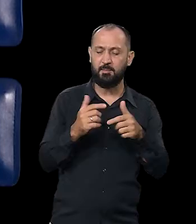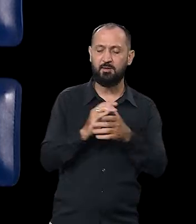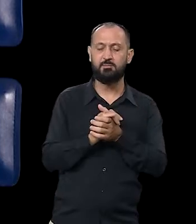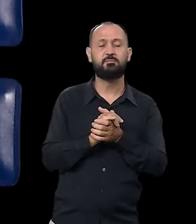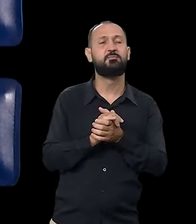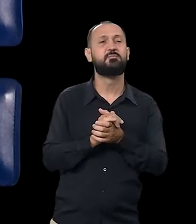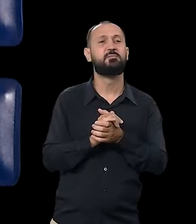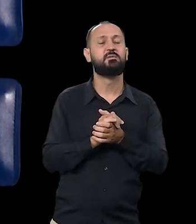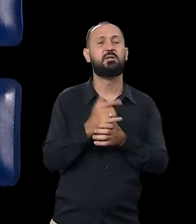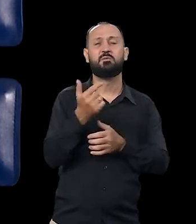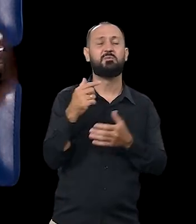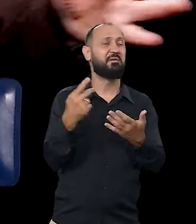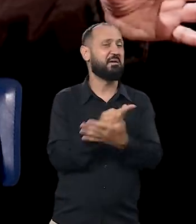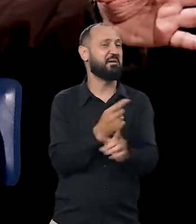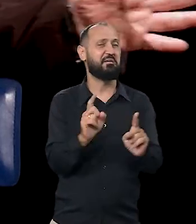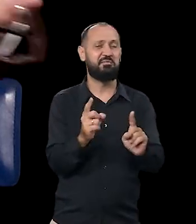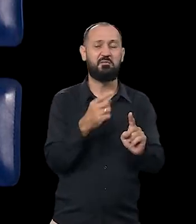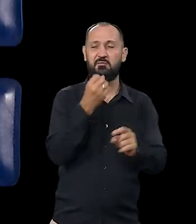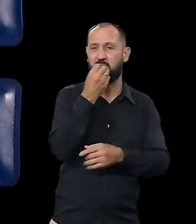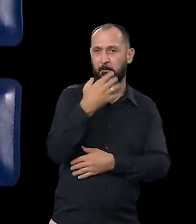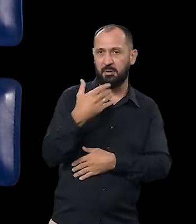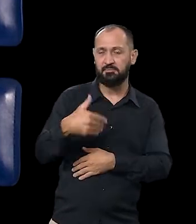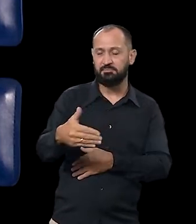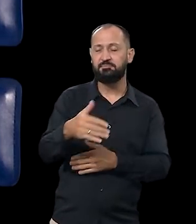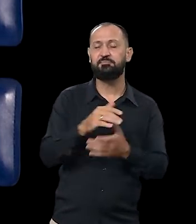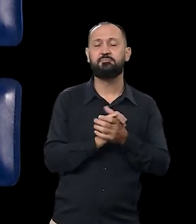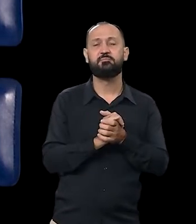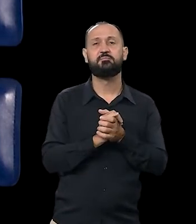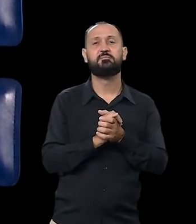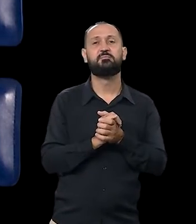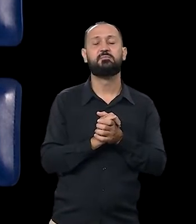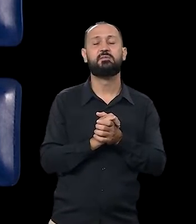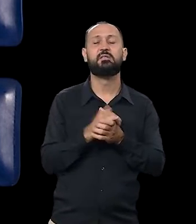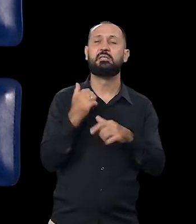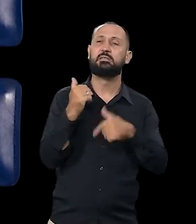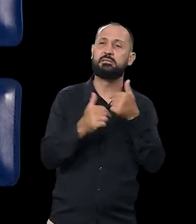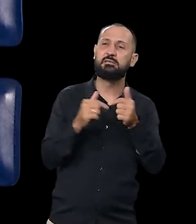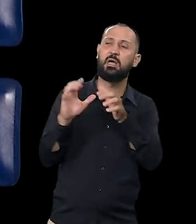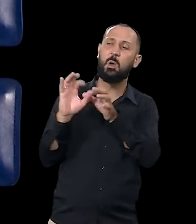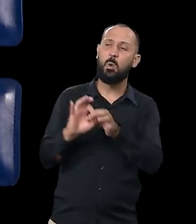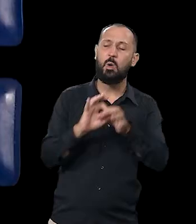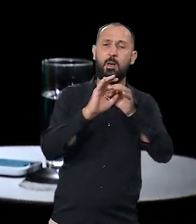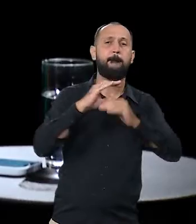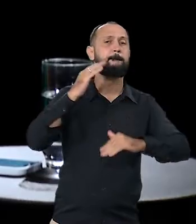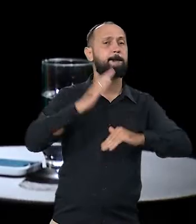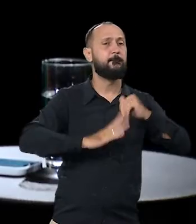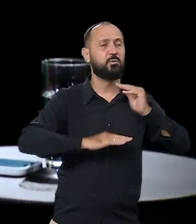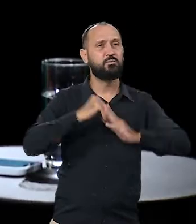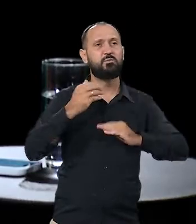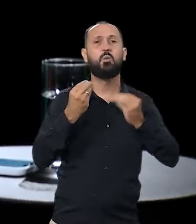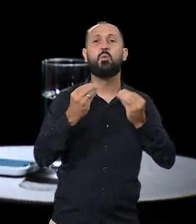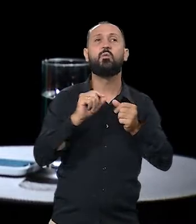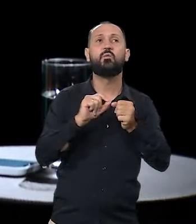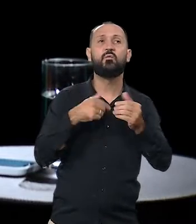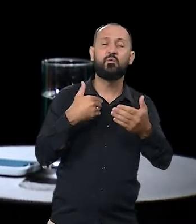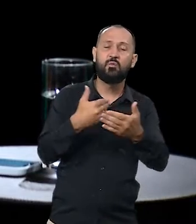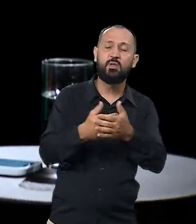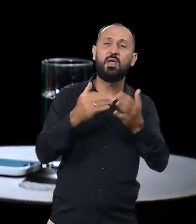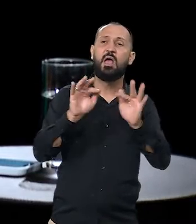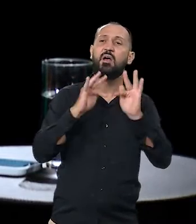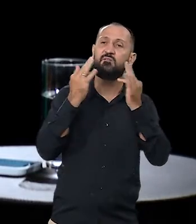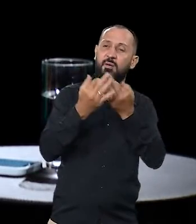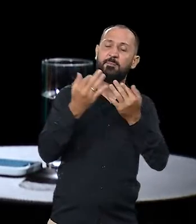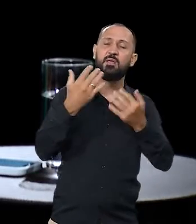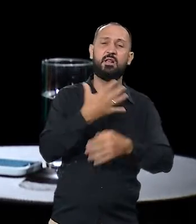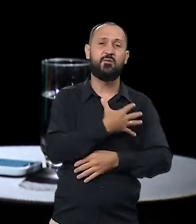Então, foi exatamente isso que nós fizemos e quando a gente faz isso, não tem erro, as coisas caminham bem. E por trás de todo esse cenário